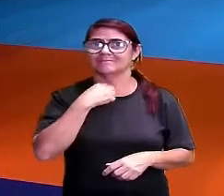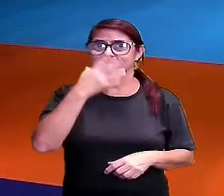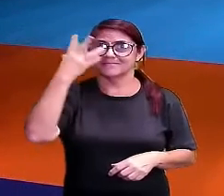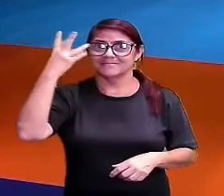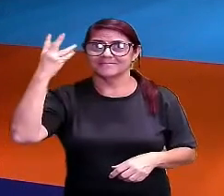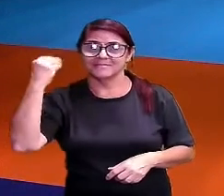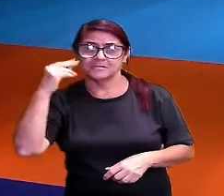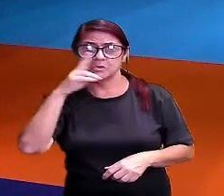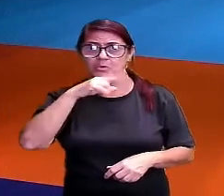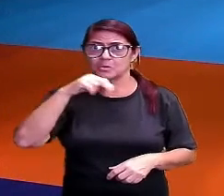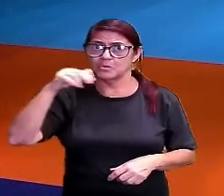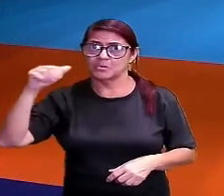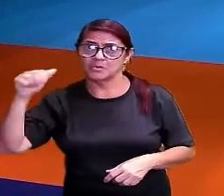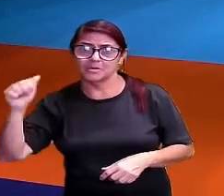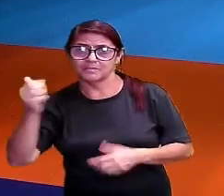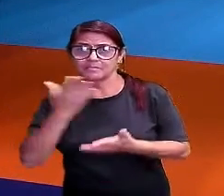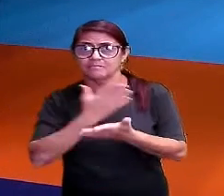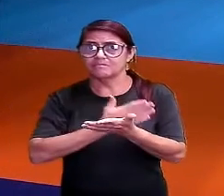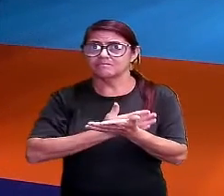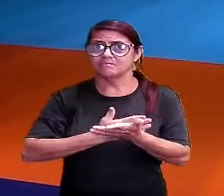que nunca a gente usa